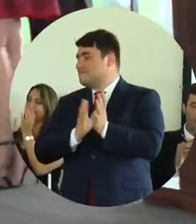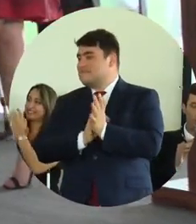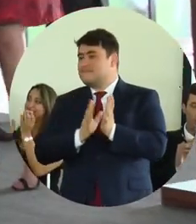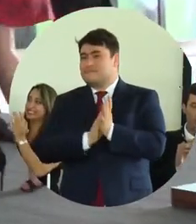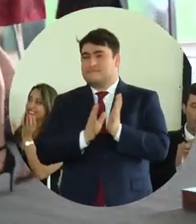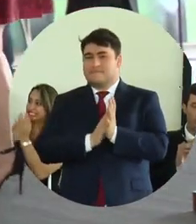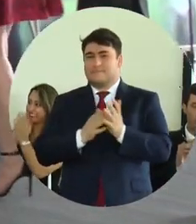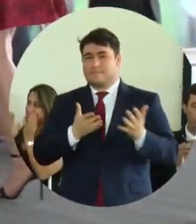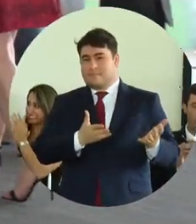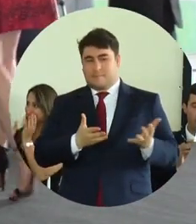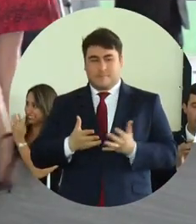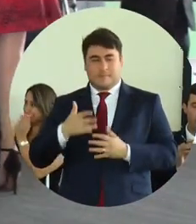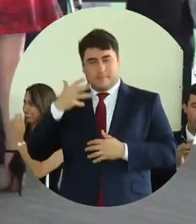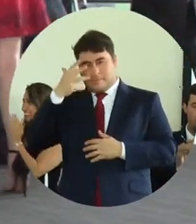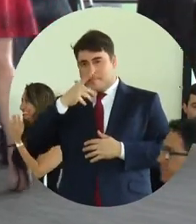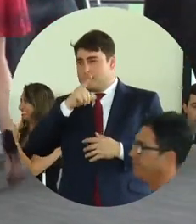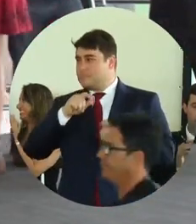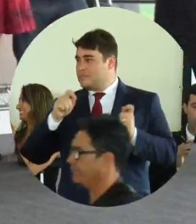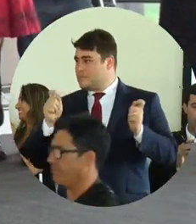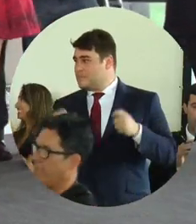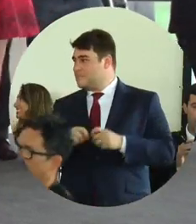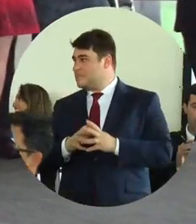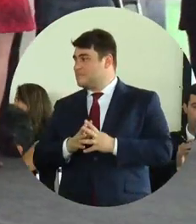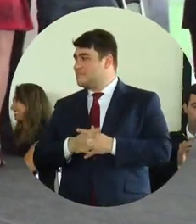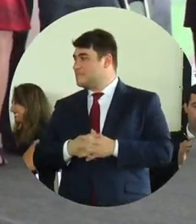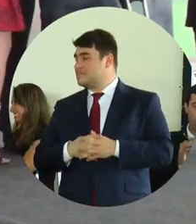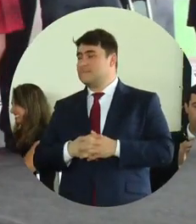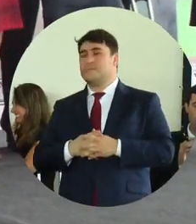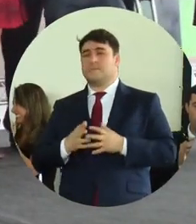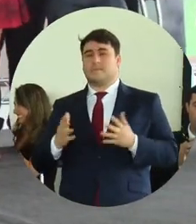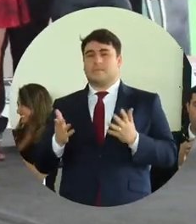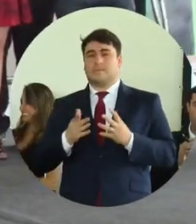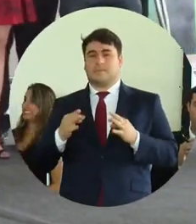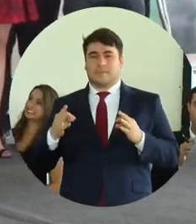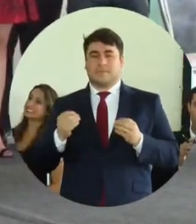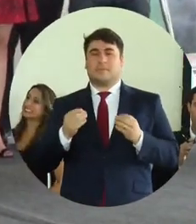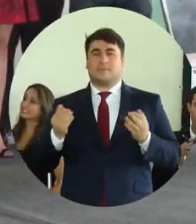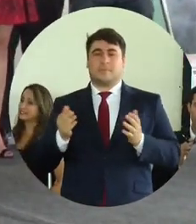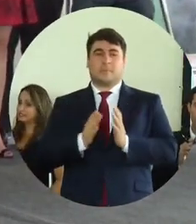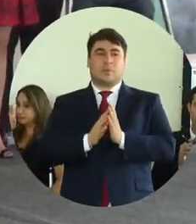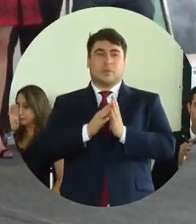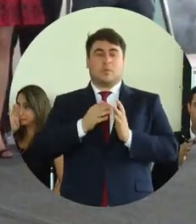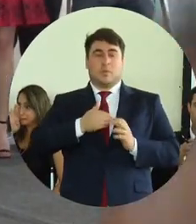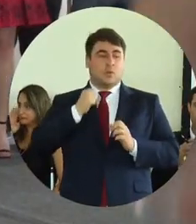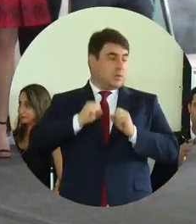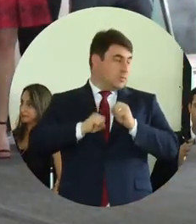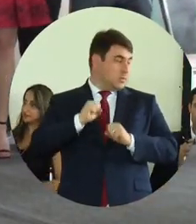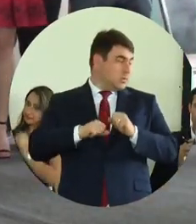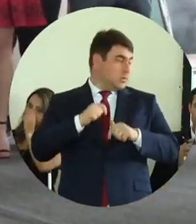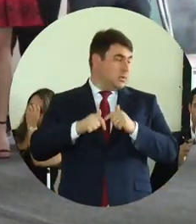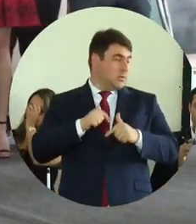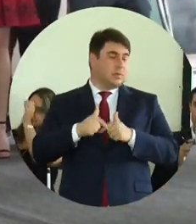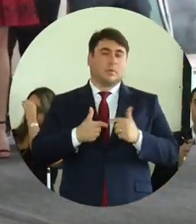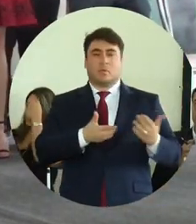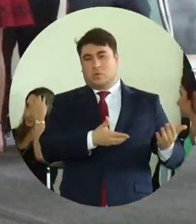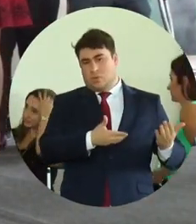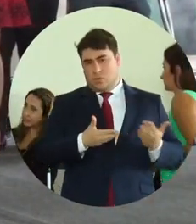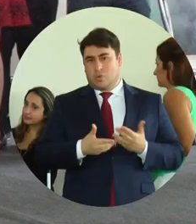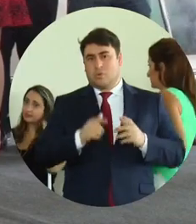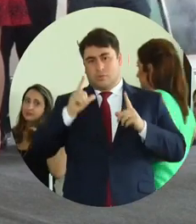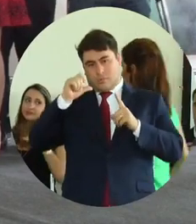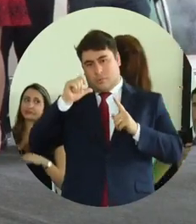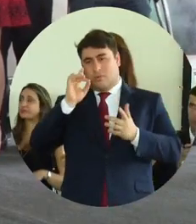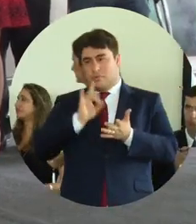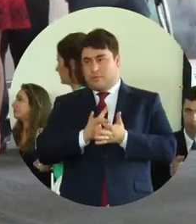Convidamos então agora os representantes das grandes empresas vencedoras do 4º Prêmio Melhores Empresas para Trabalhadores com Deficiência para a